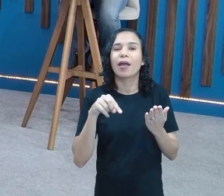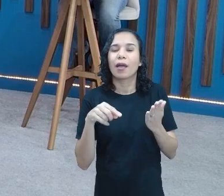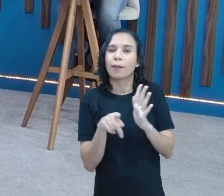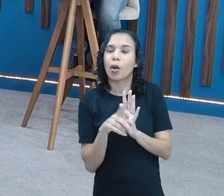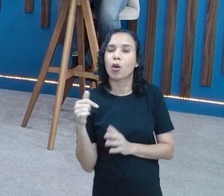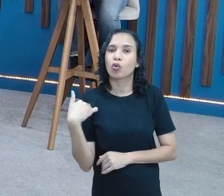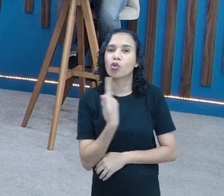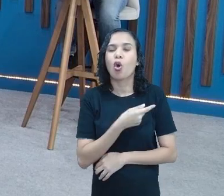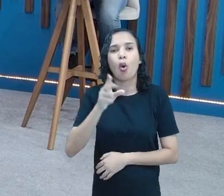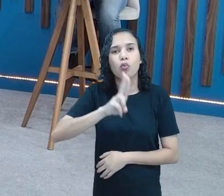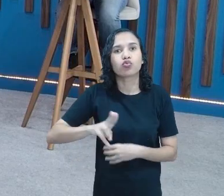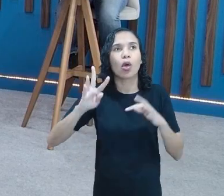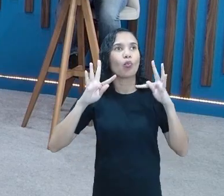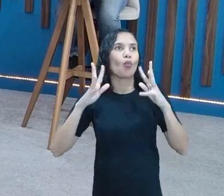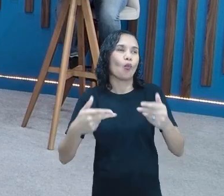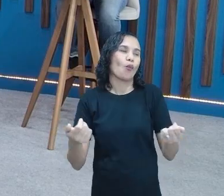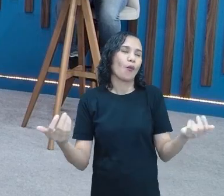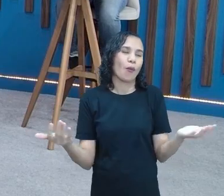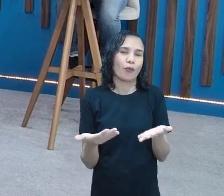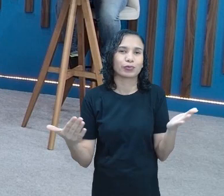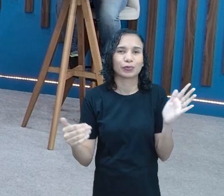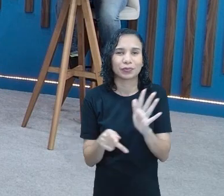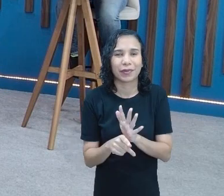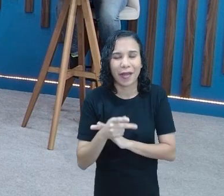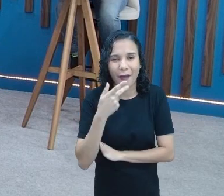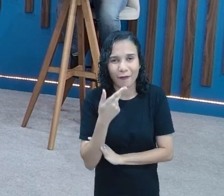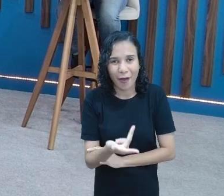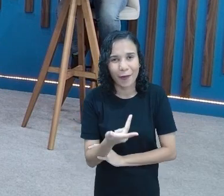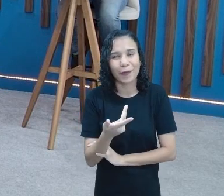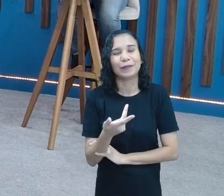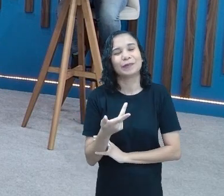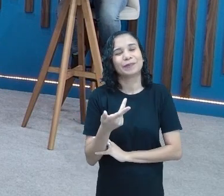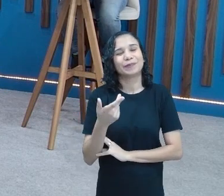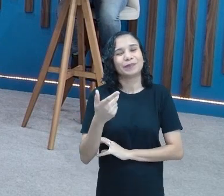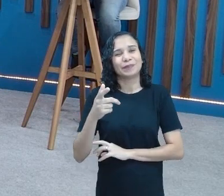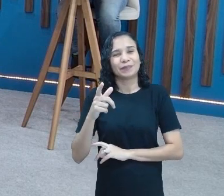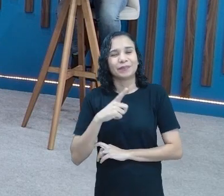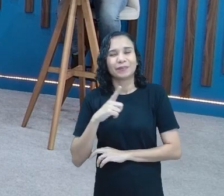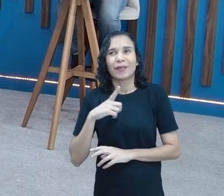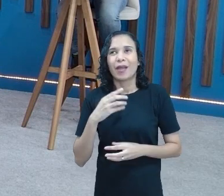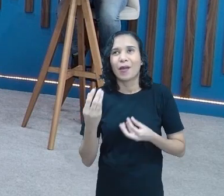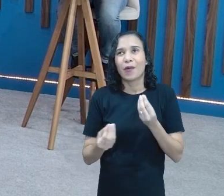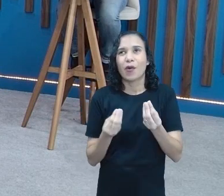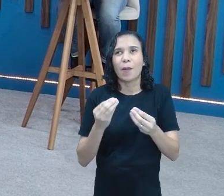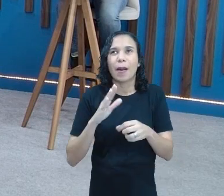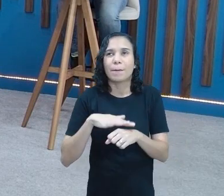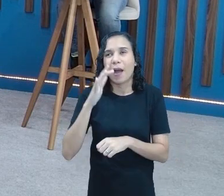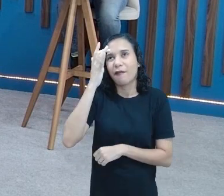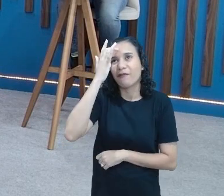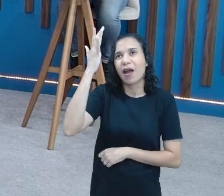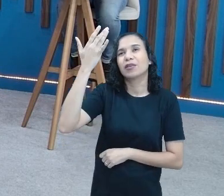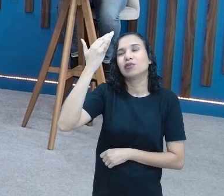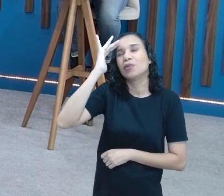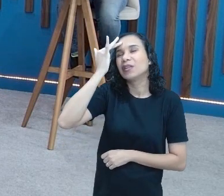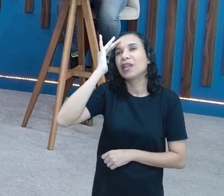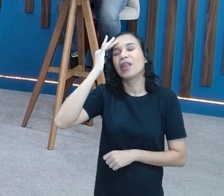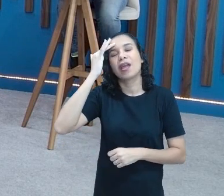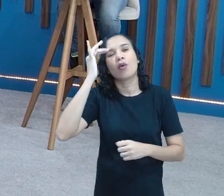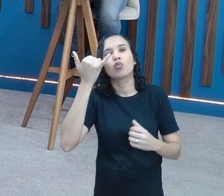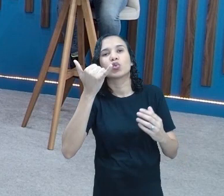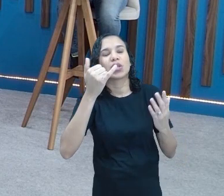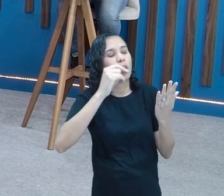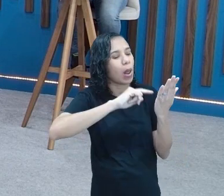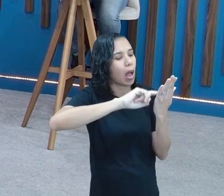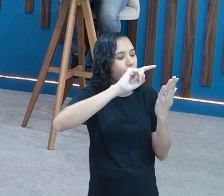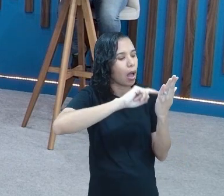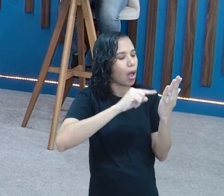que a gente usa para tudo hoje em dia. Sim. Aí ela comentou aqui que, de repente, é mais fácil dela interpretar o celular, o